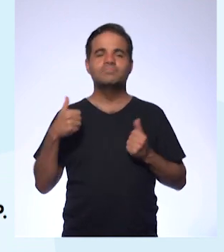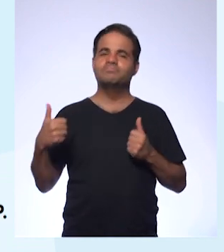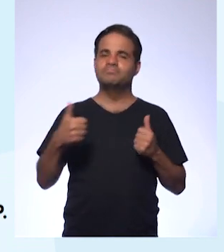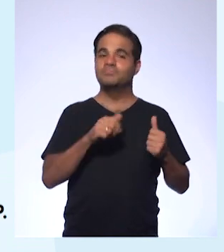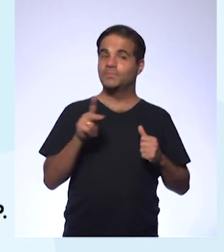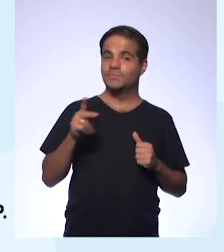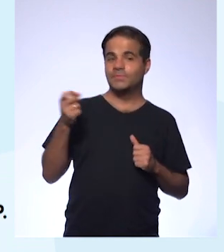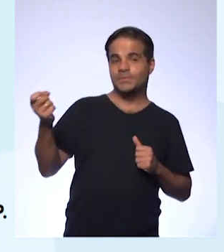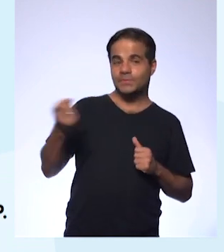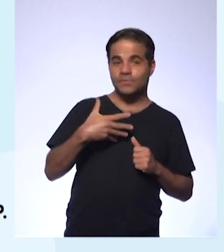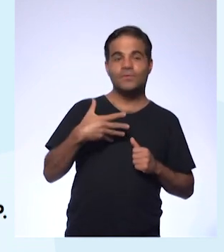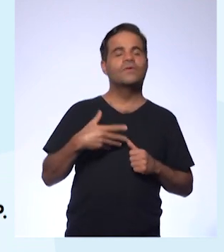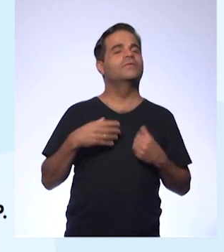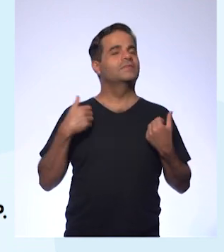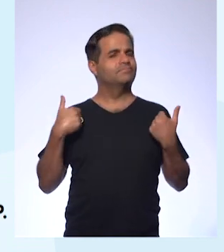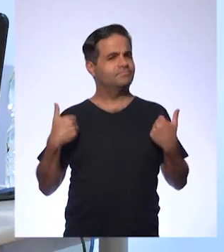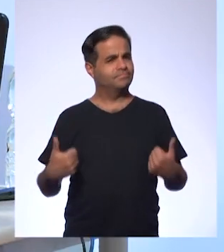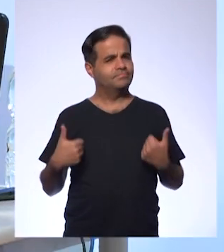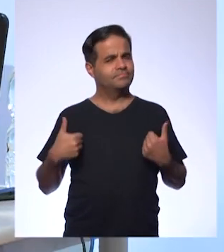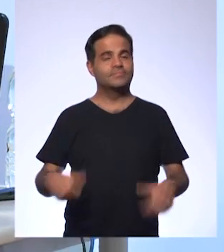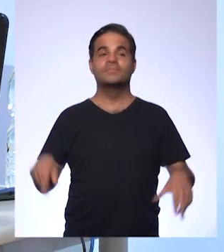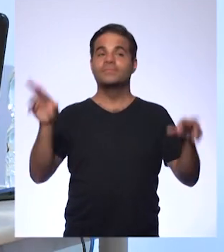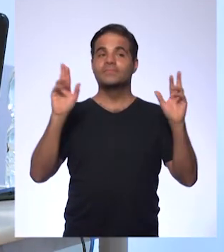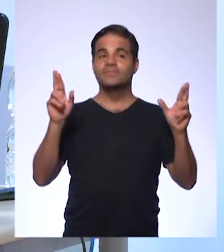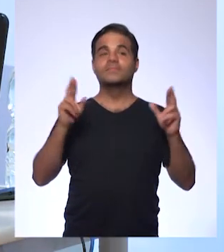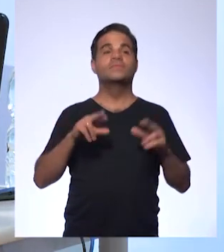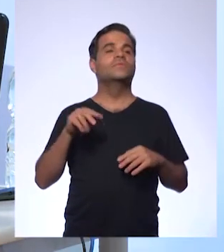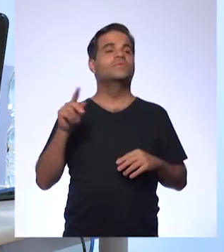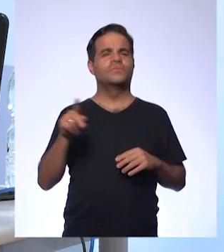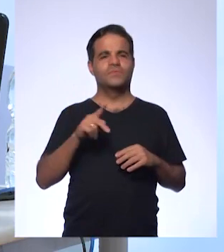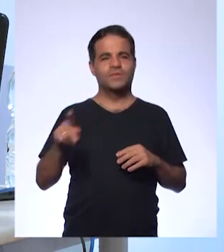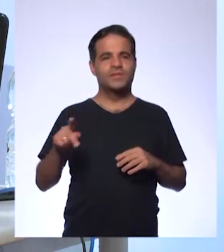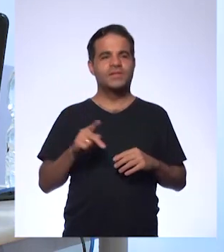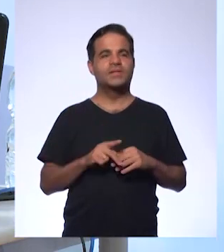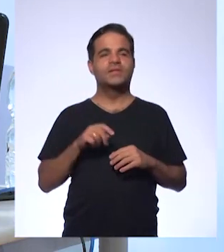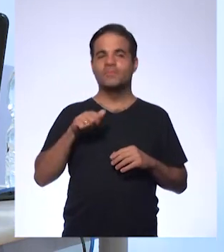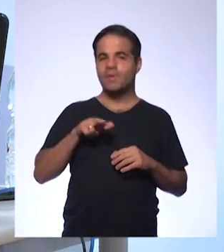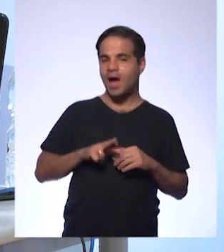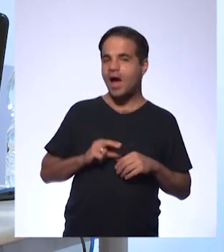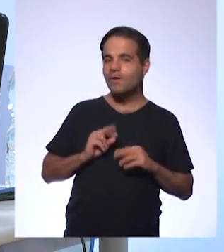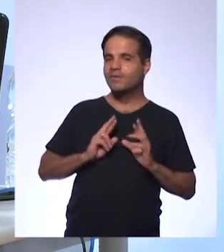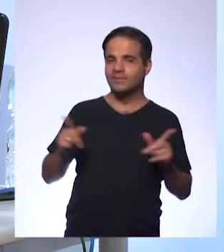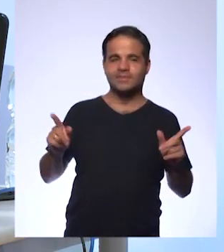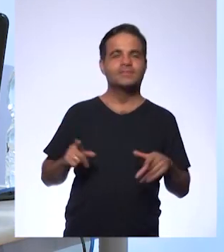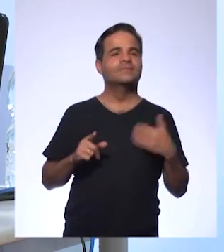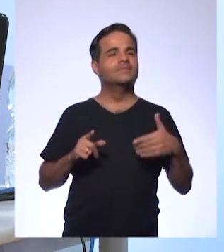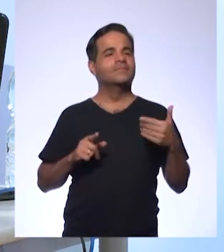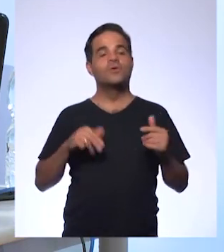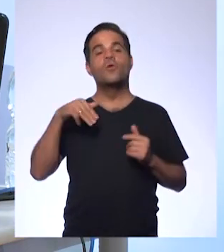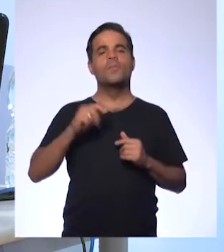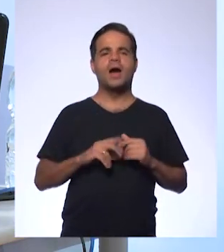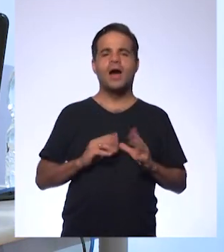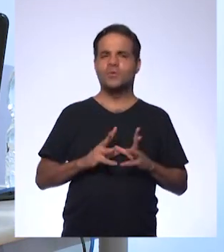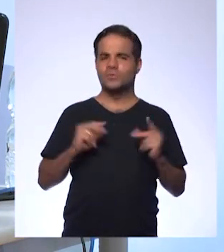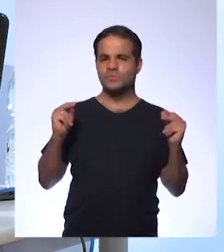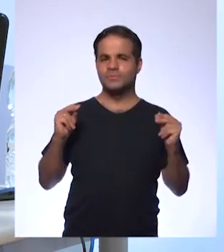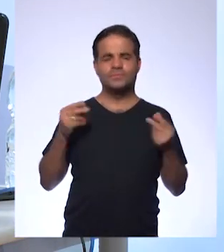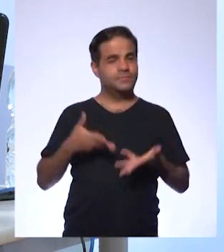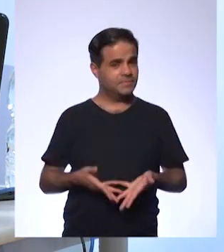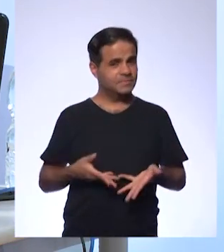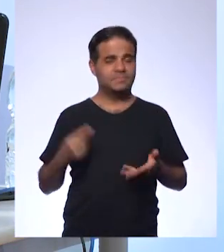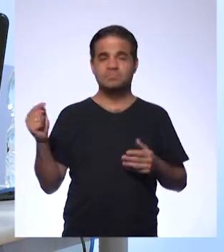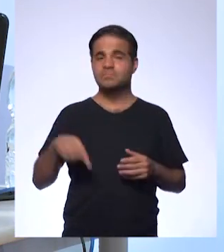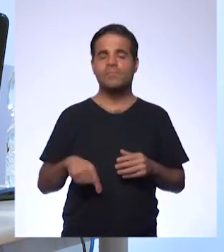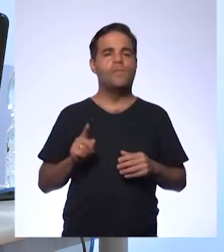nova. Eles têm aquele bordão. O professor Mauro está diferente. Que o Mauro está sumido por aqui, não